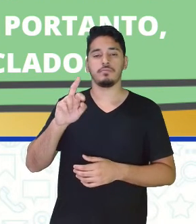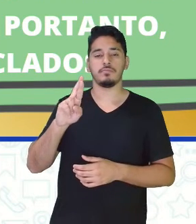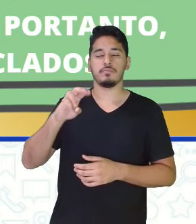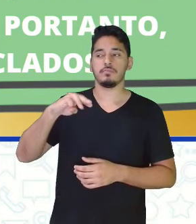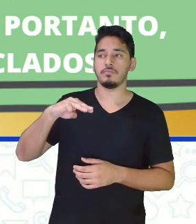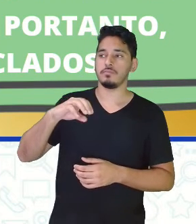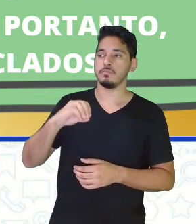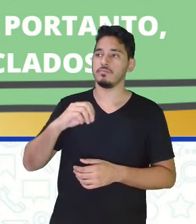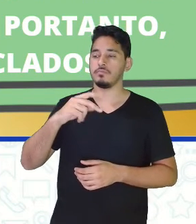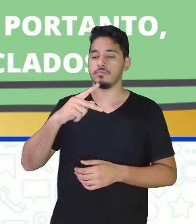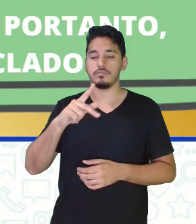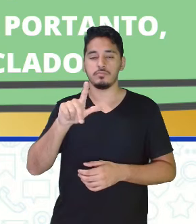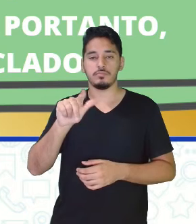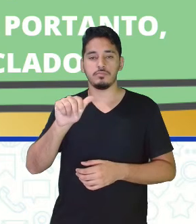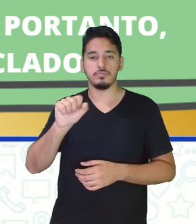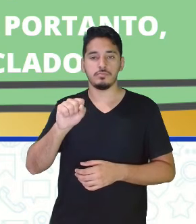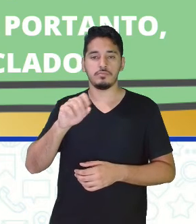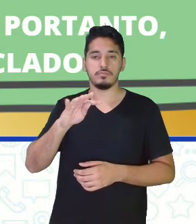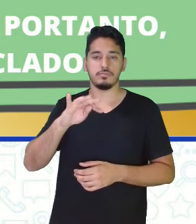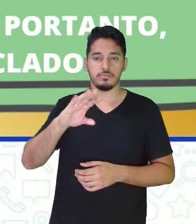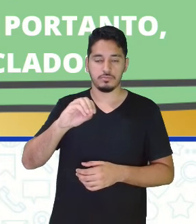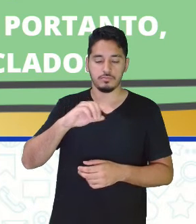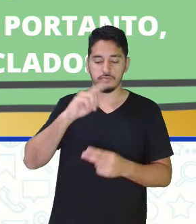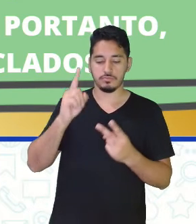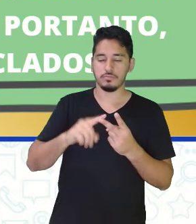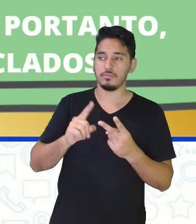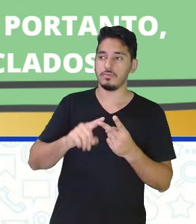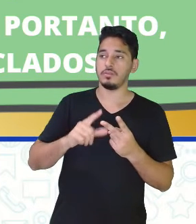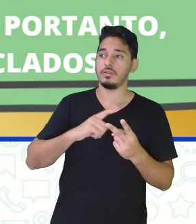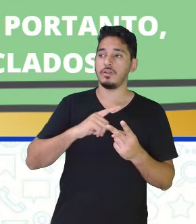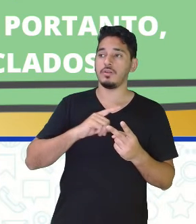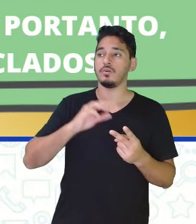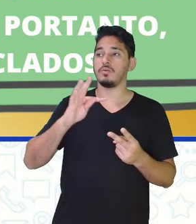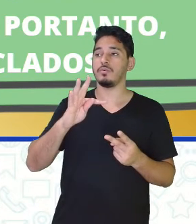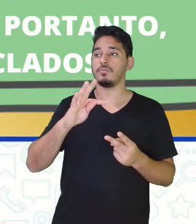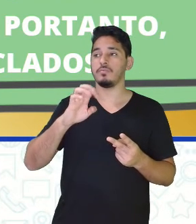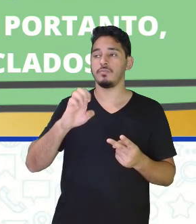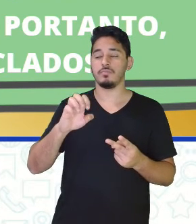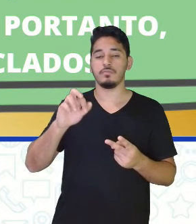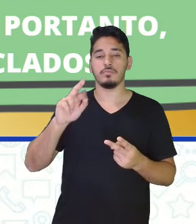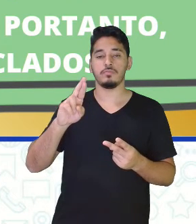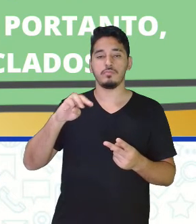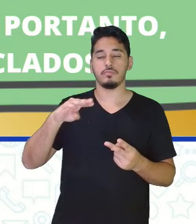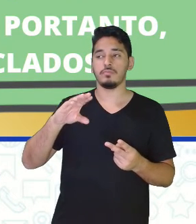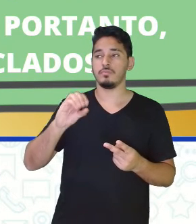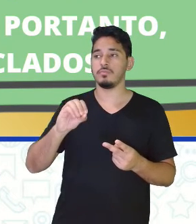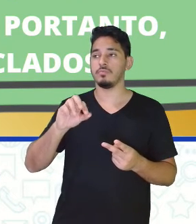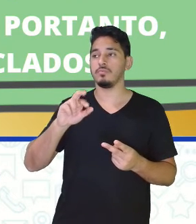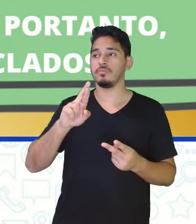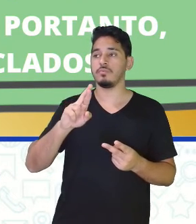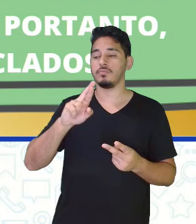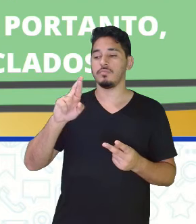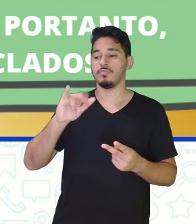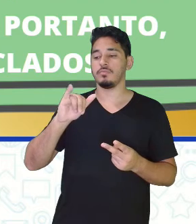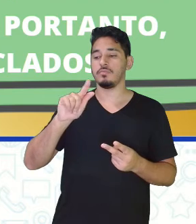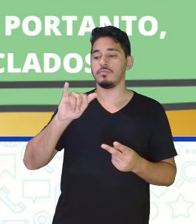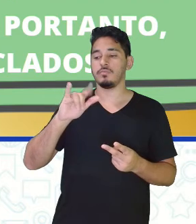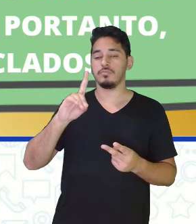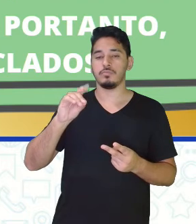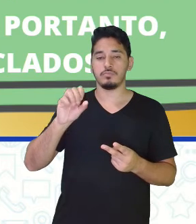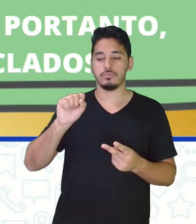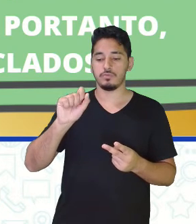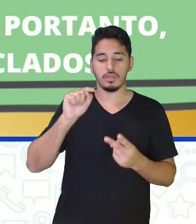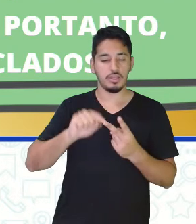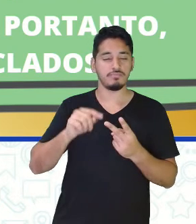aqueles que podem ser reciclados, e termorrígidos, que não derretem quando aquecido, portanto, não podem